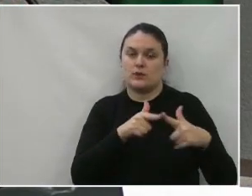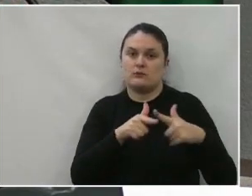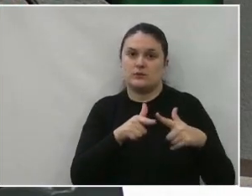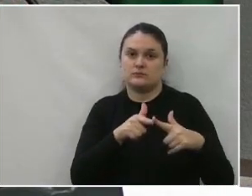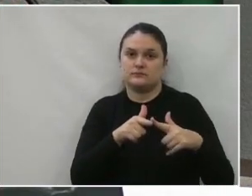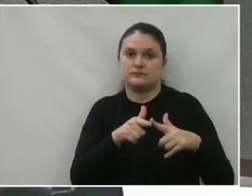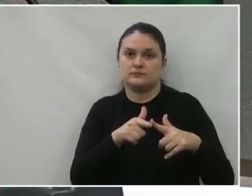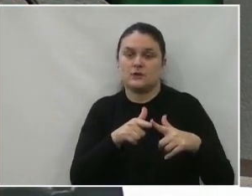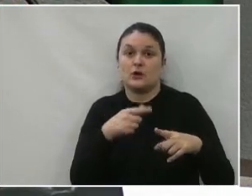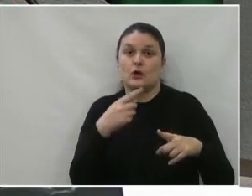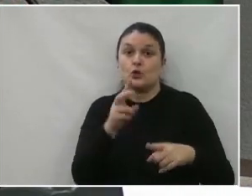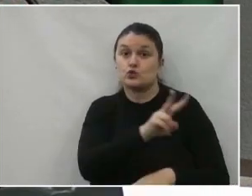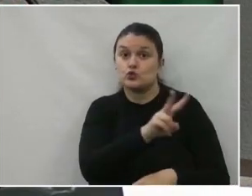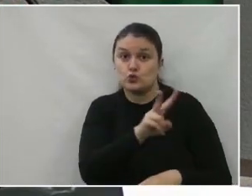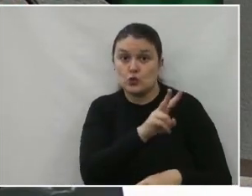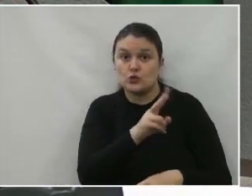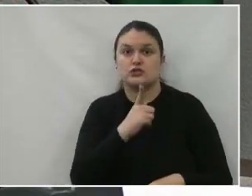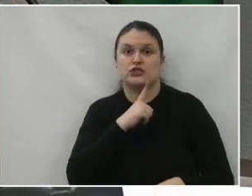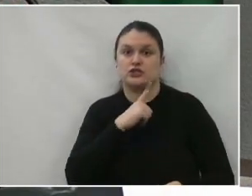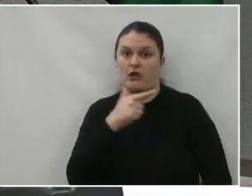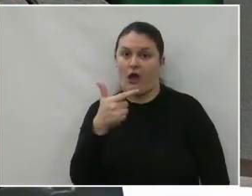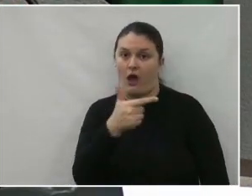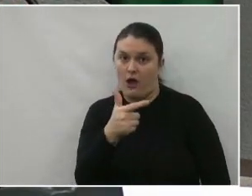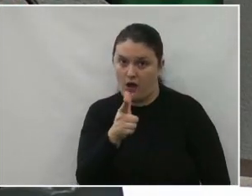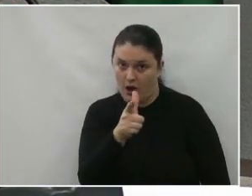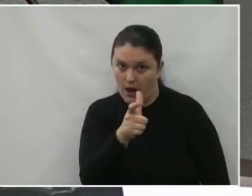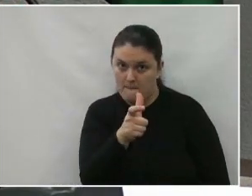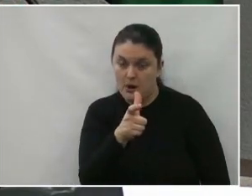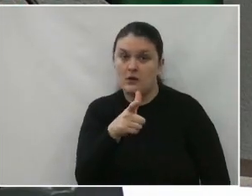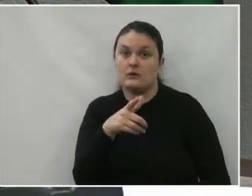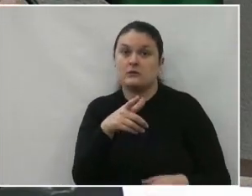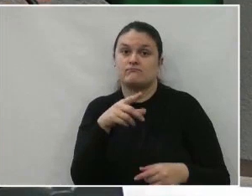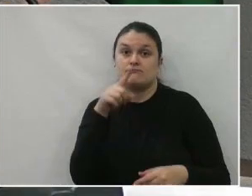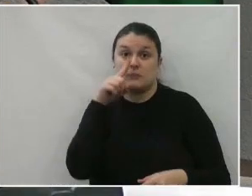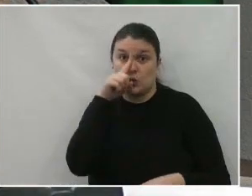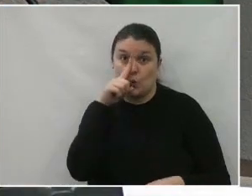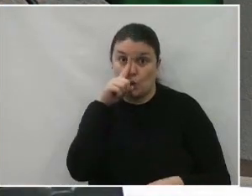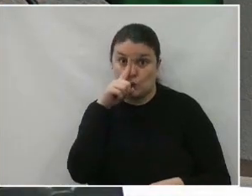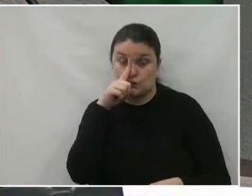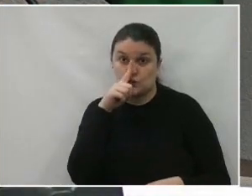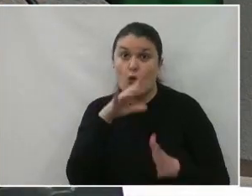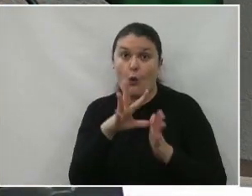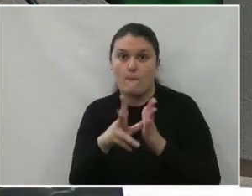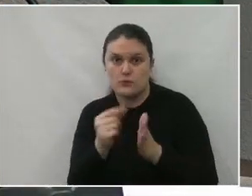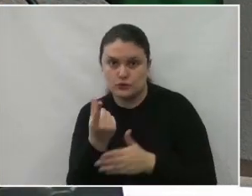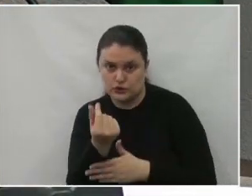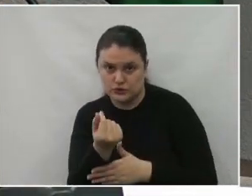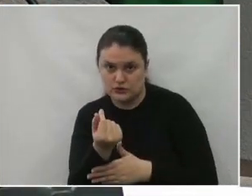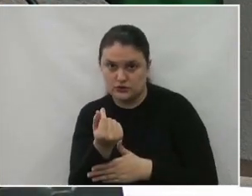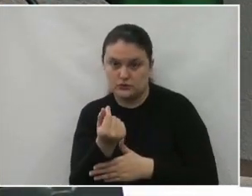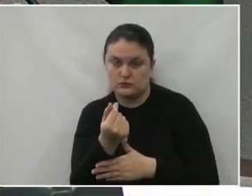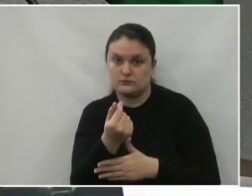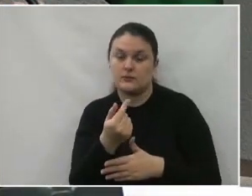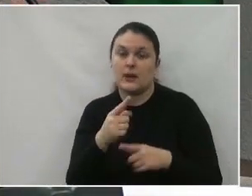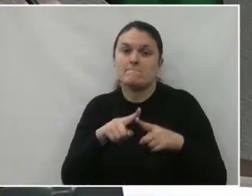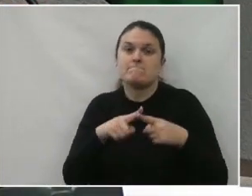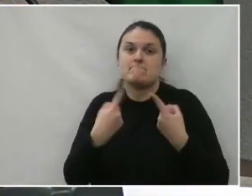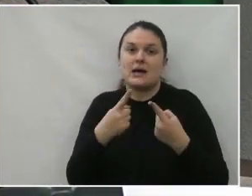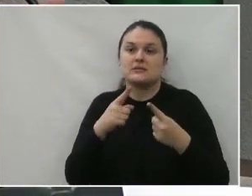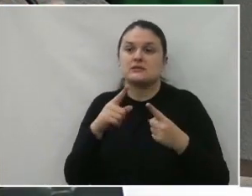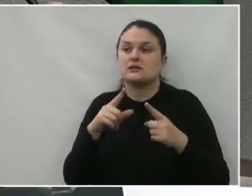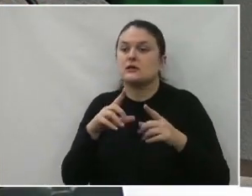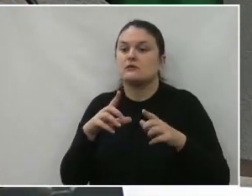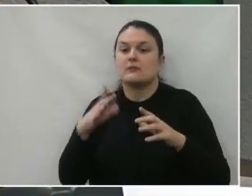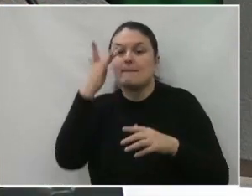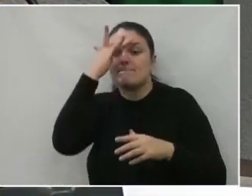estarem armados e ainda terem levado uma certa quantia de dinheiro. Mas